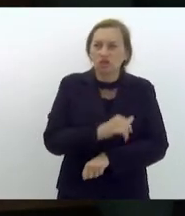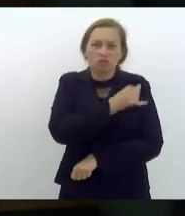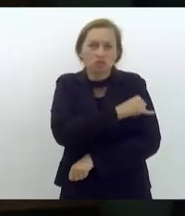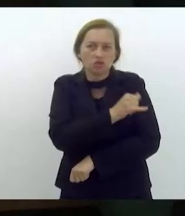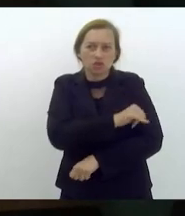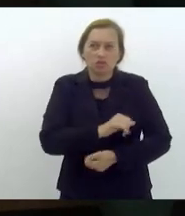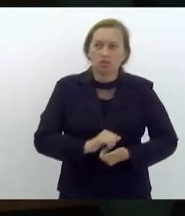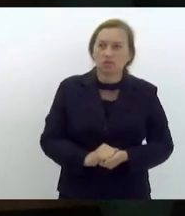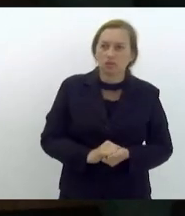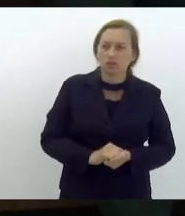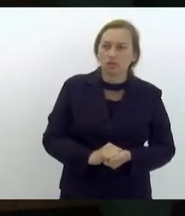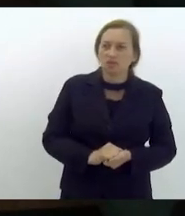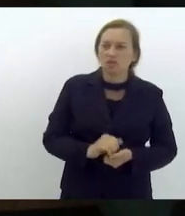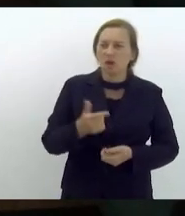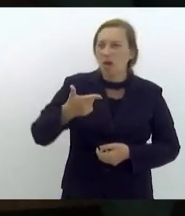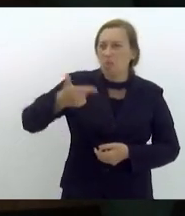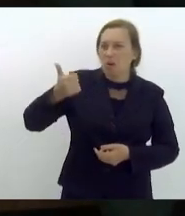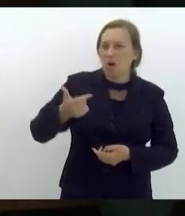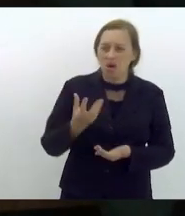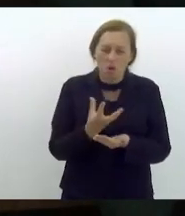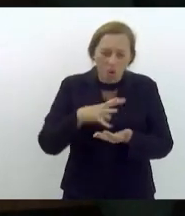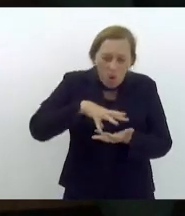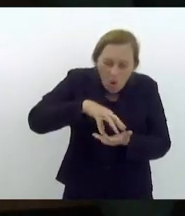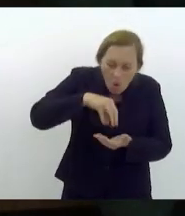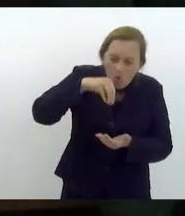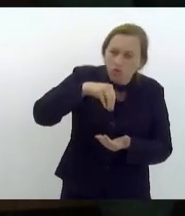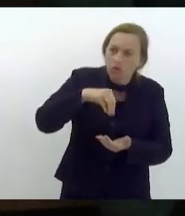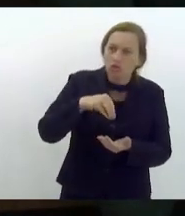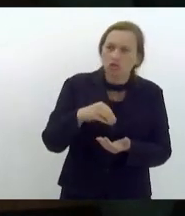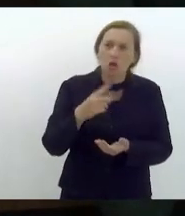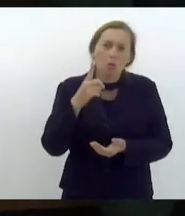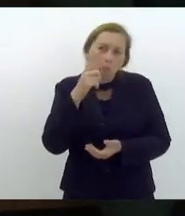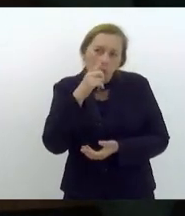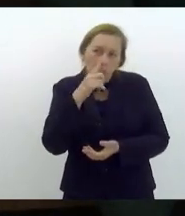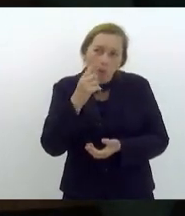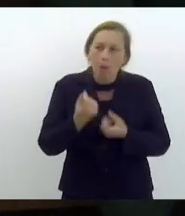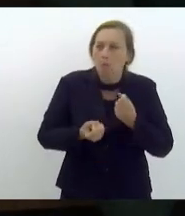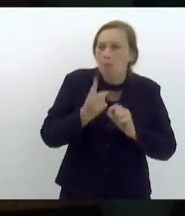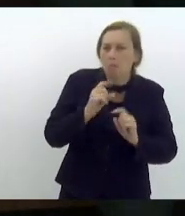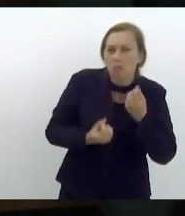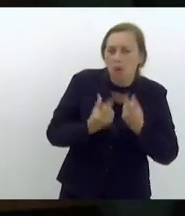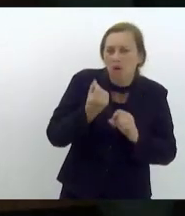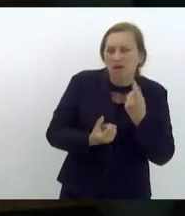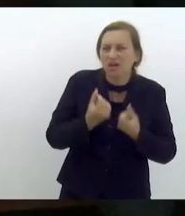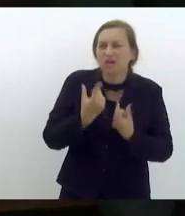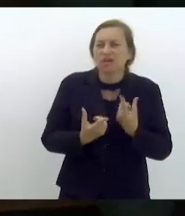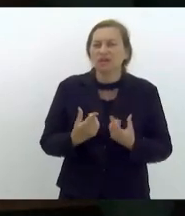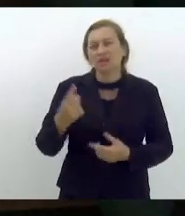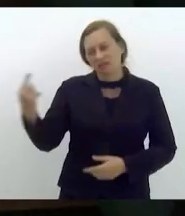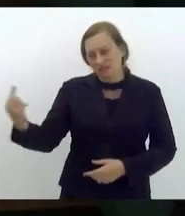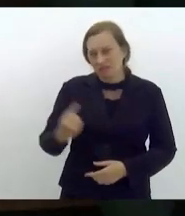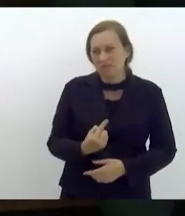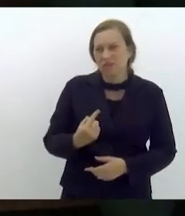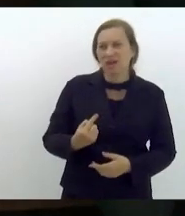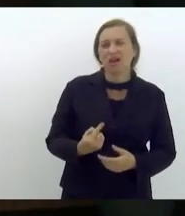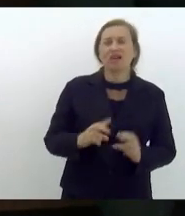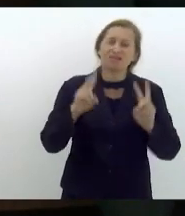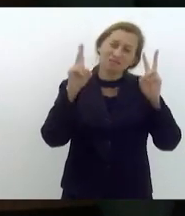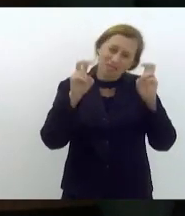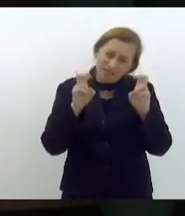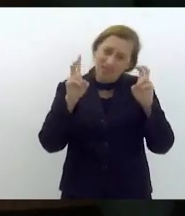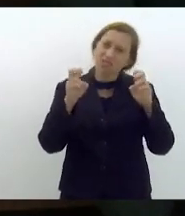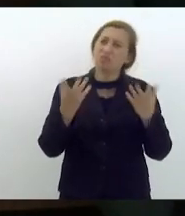que não é a bala não é coxinha não é a pele não é a pipoca não é que vai vir para cá sem matéria